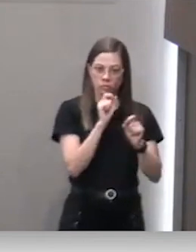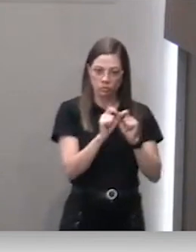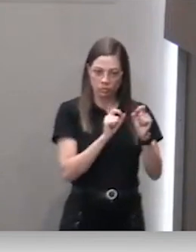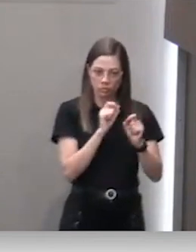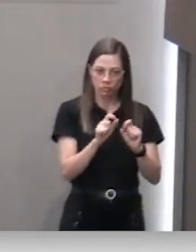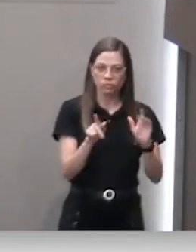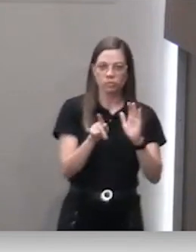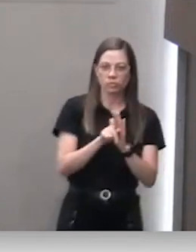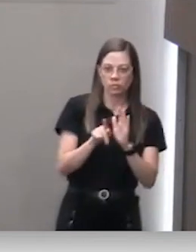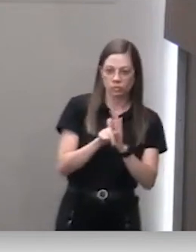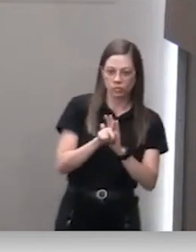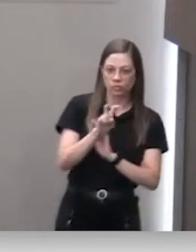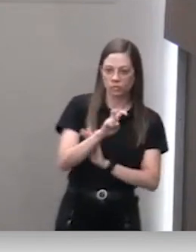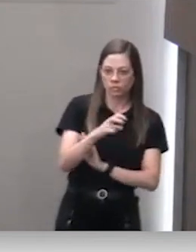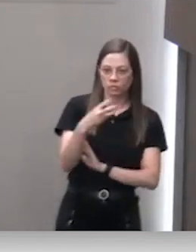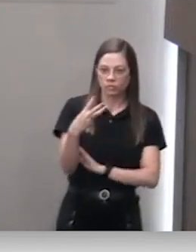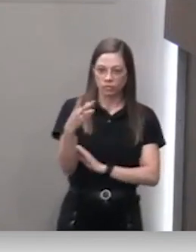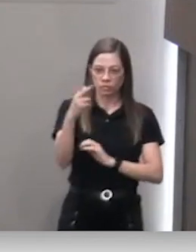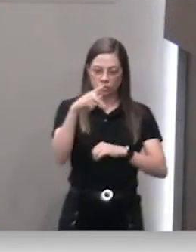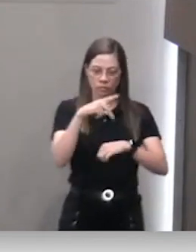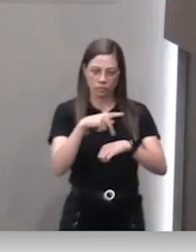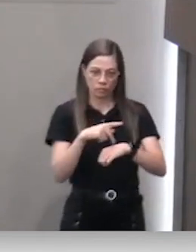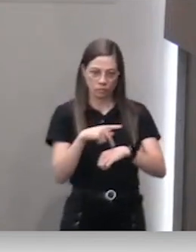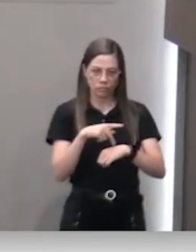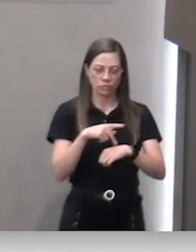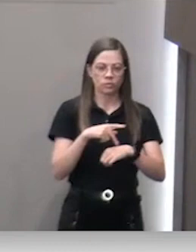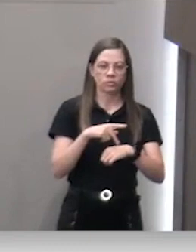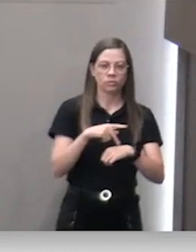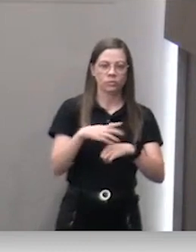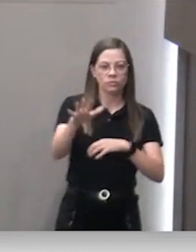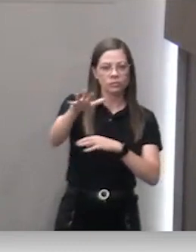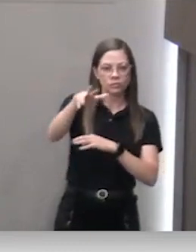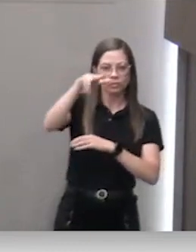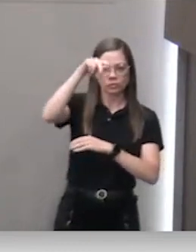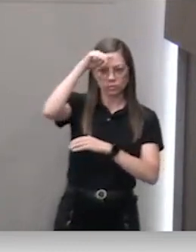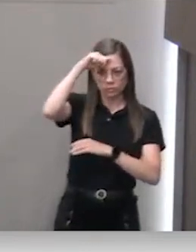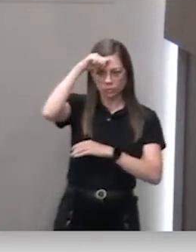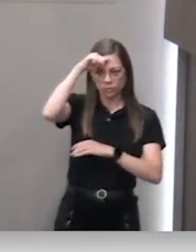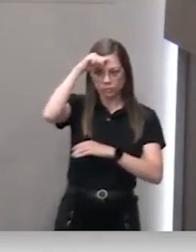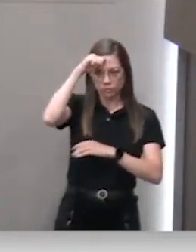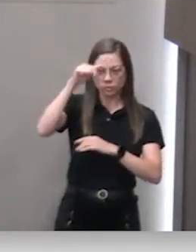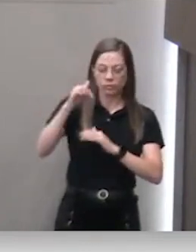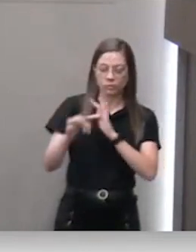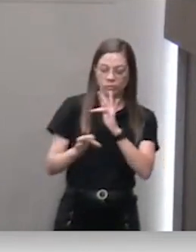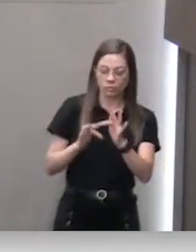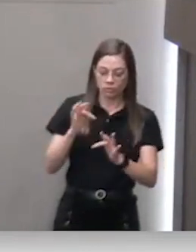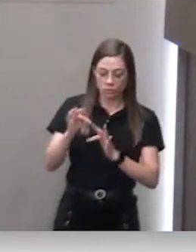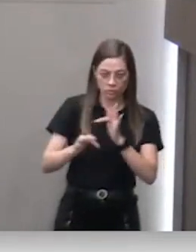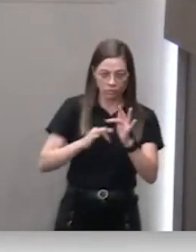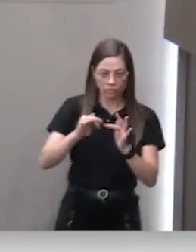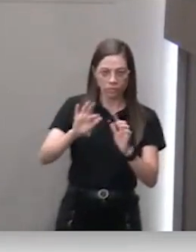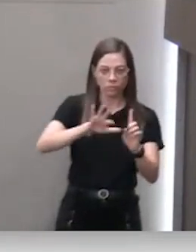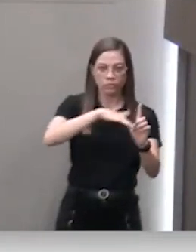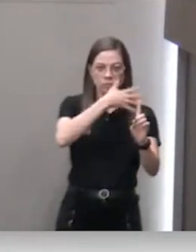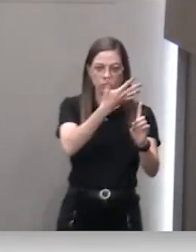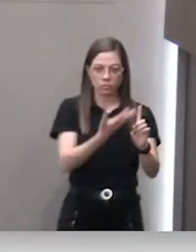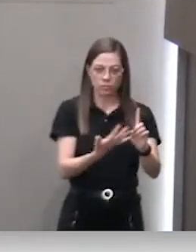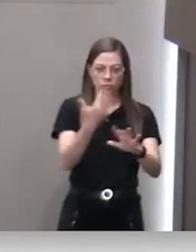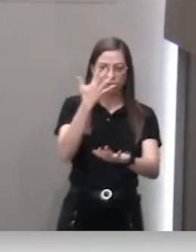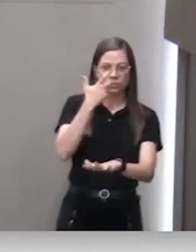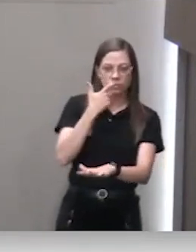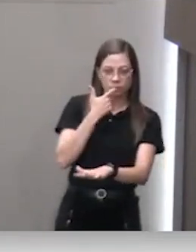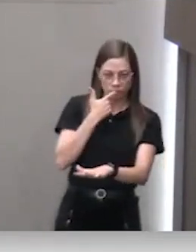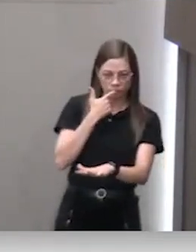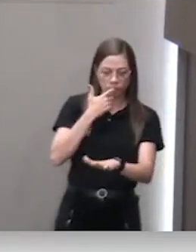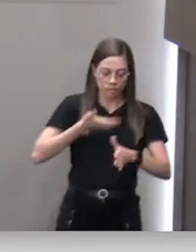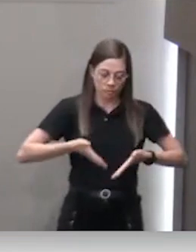Harvard, em 53 países, que analisou o funcionamento cerebral das crianças